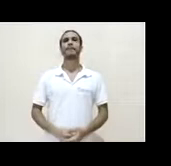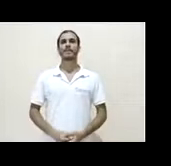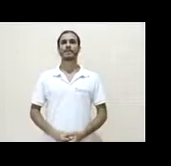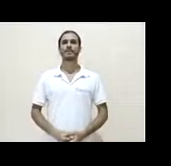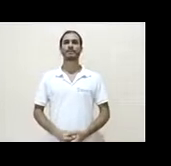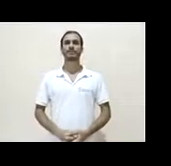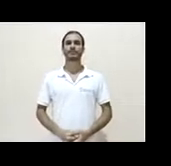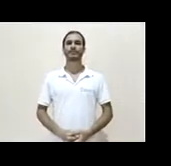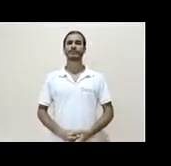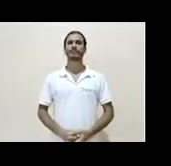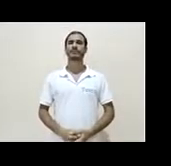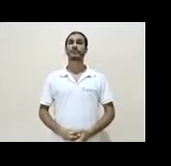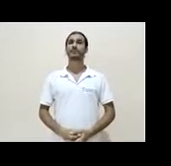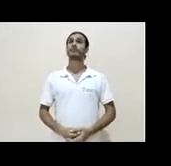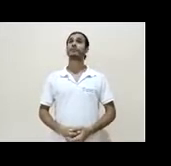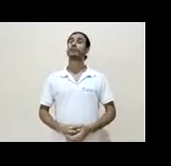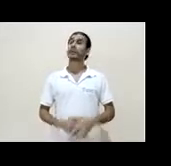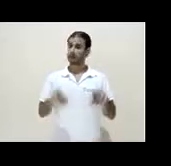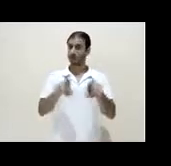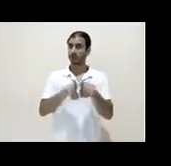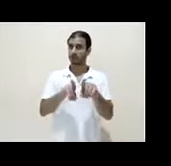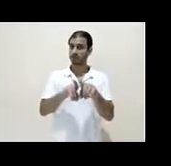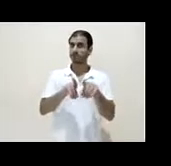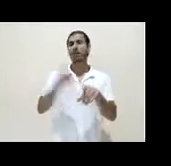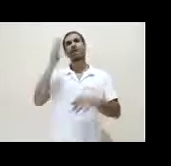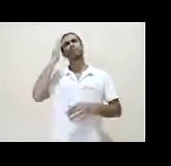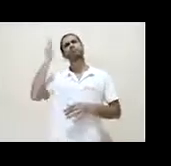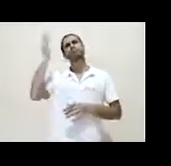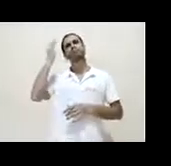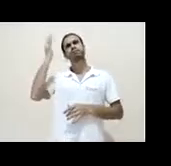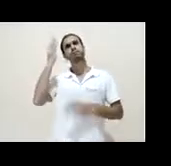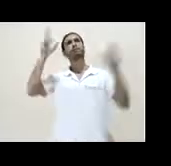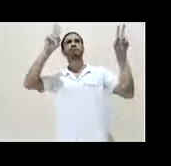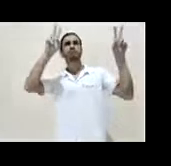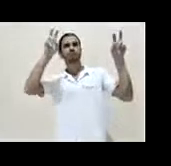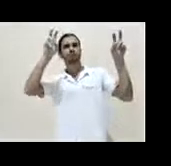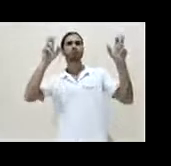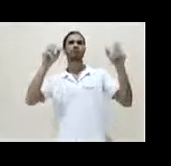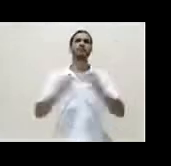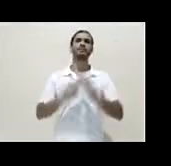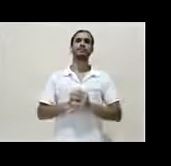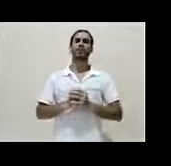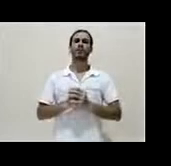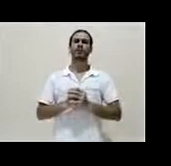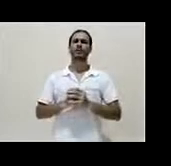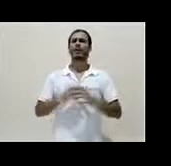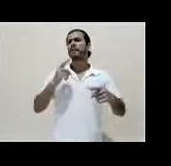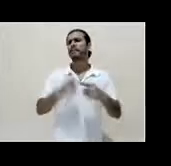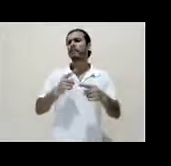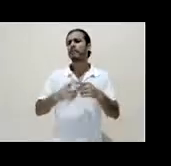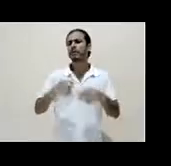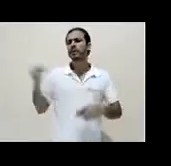E algumas reflexões aí sobre o tema, o que seria isso? Por quê? Porque que isso é necessário, a gente trazer essa